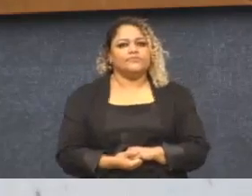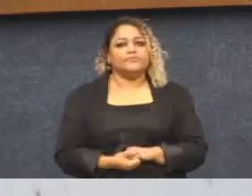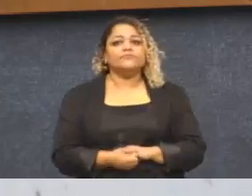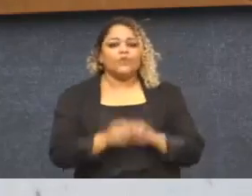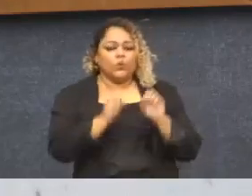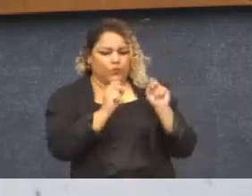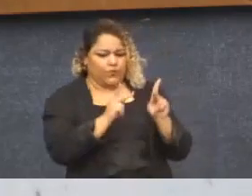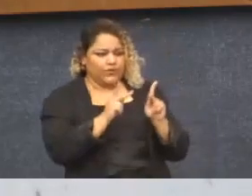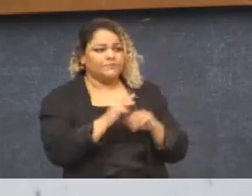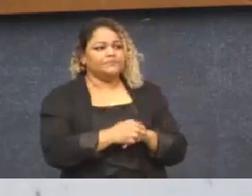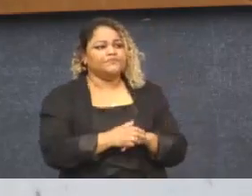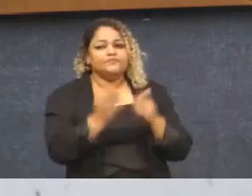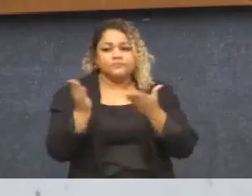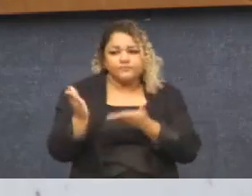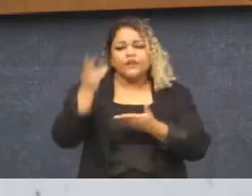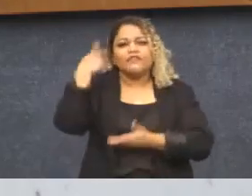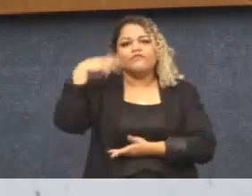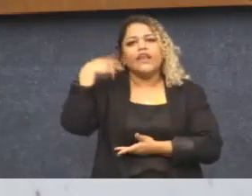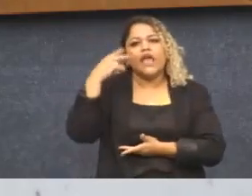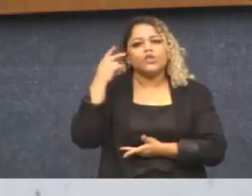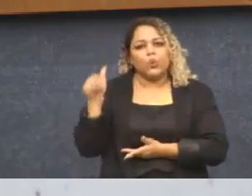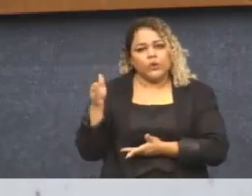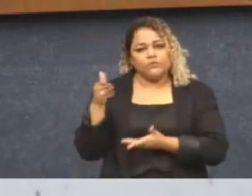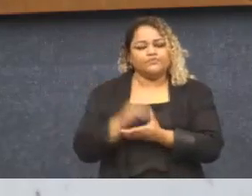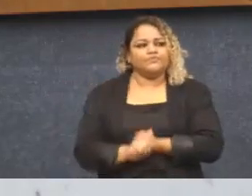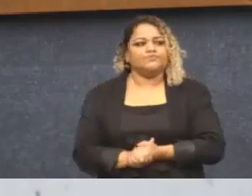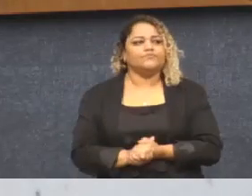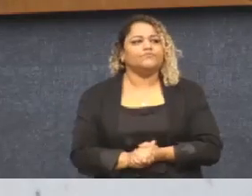Pois não, vereadora.